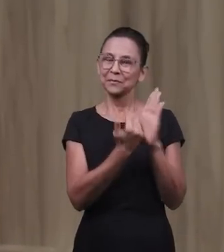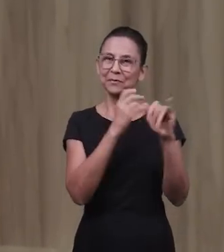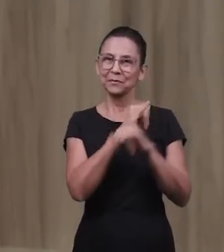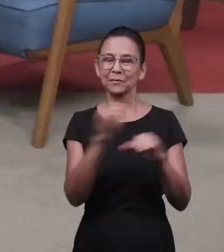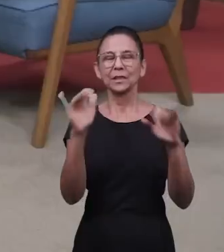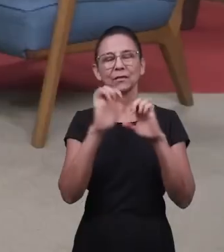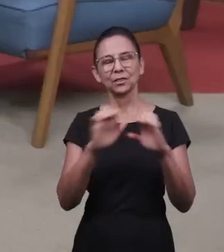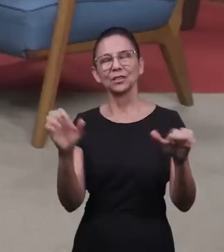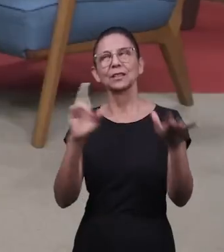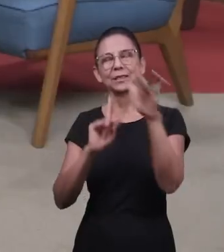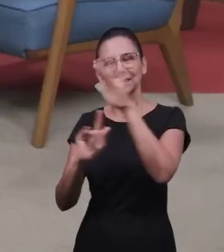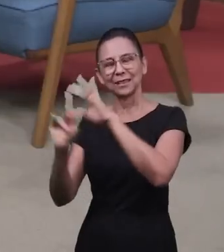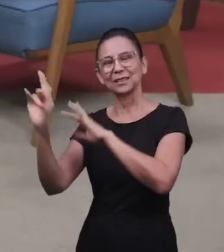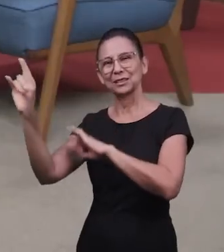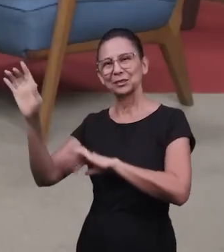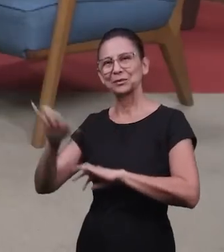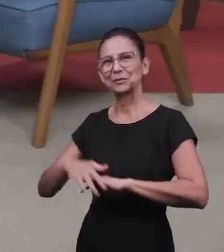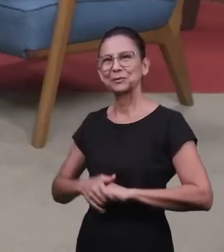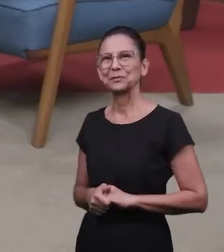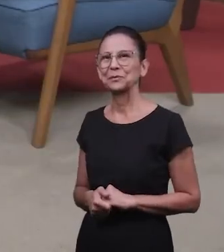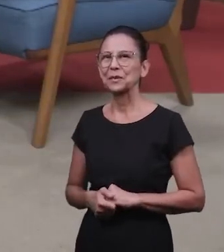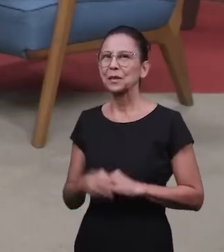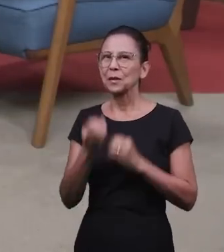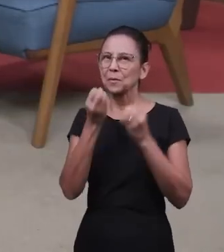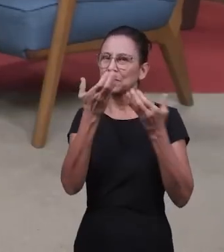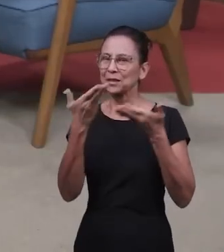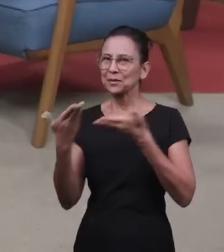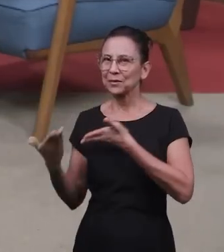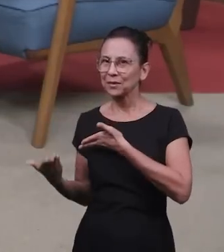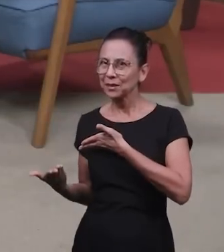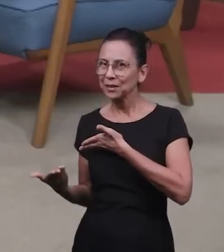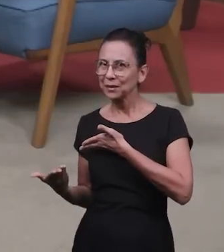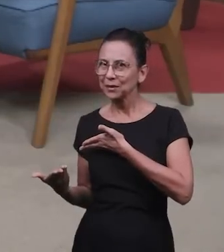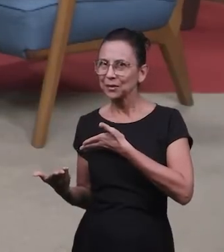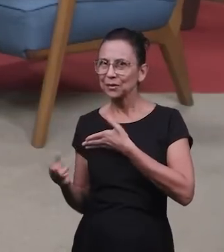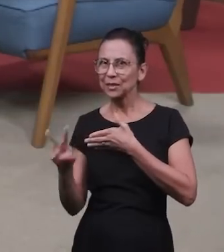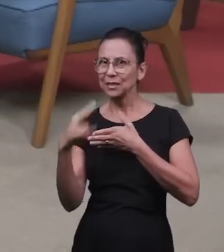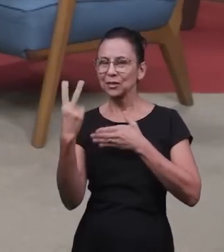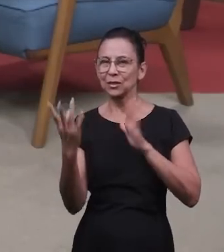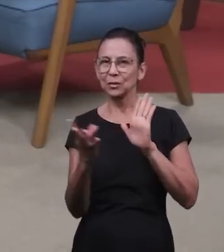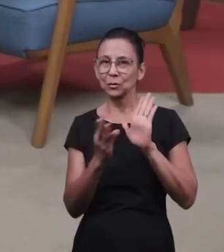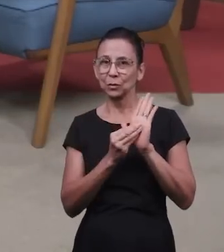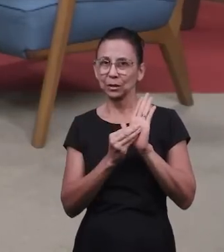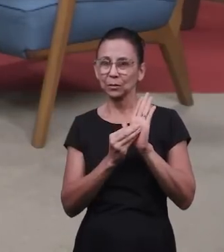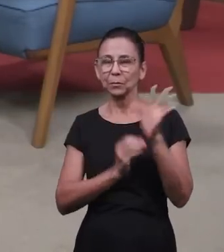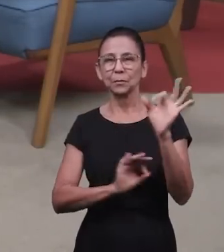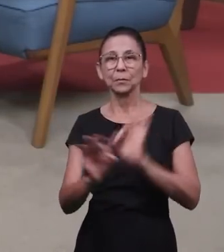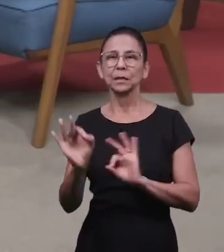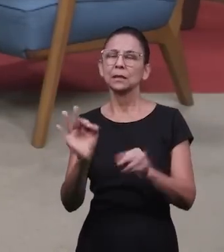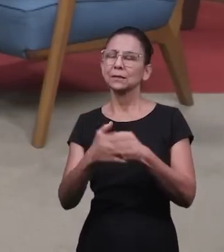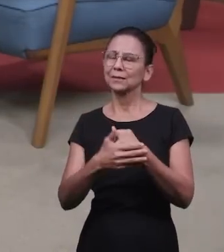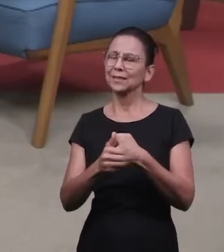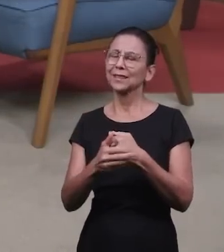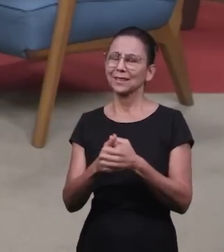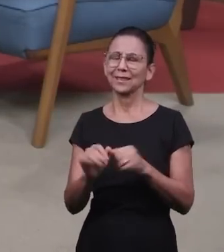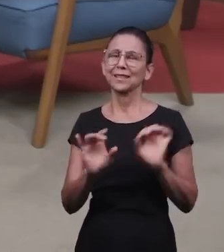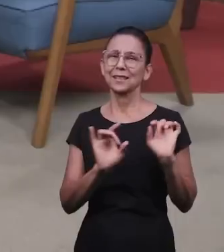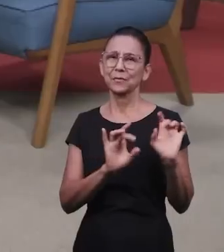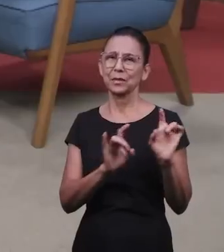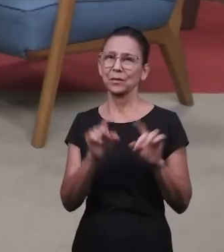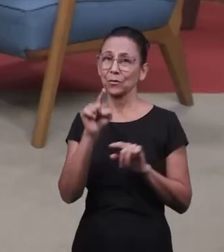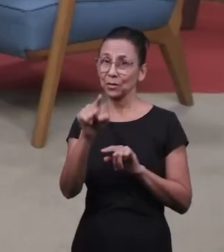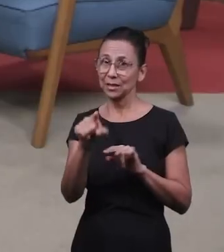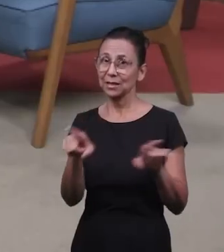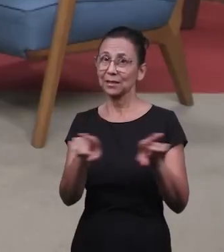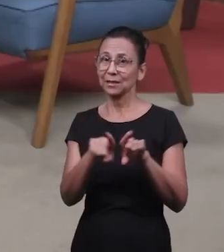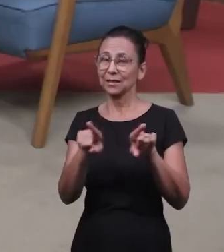do programa Anunciando o Evangelho Eterno. Seja bem-vindo a esse conteúdo que é feito com todo carinho e